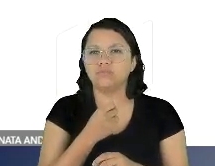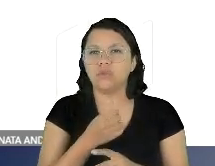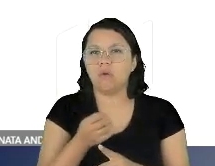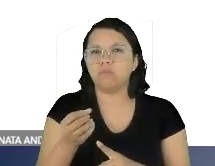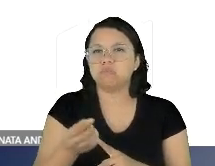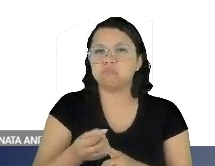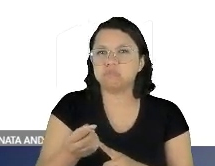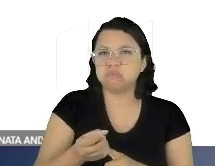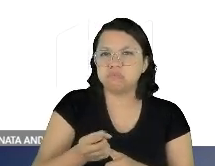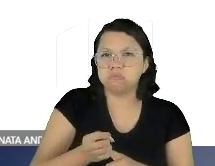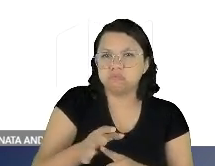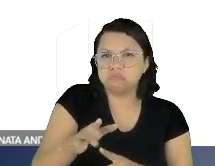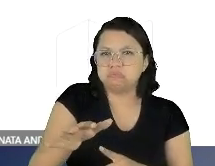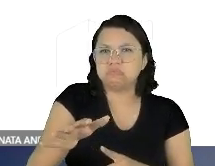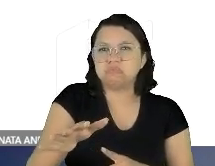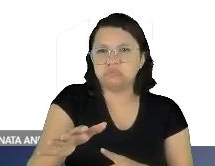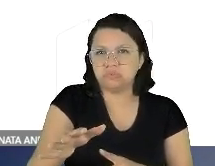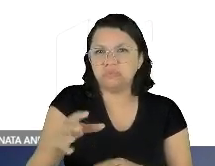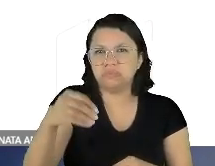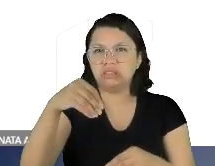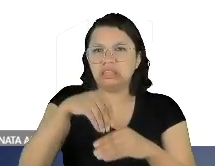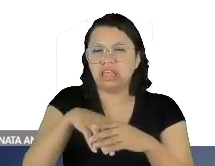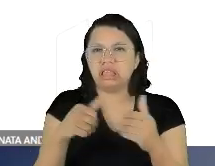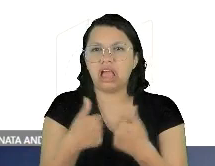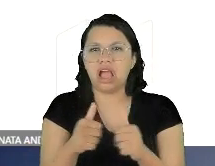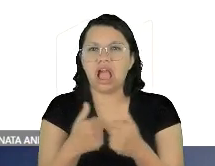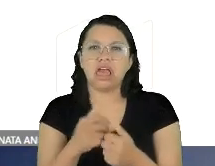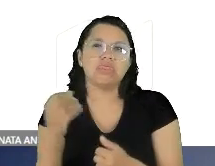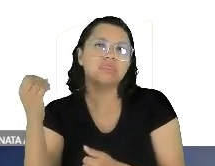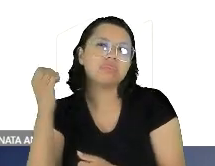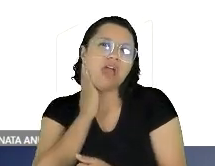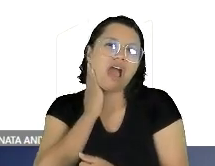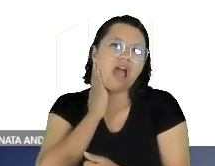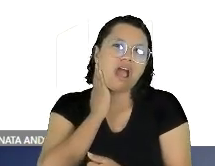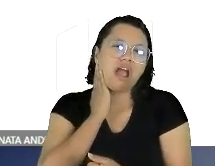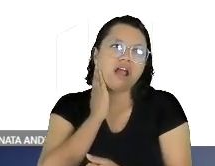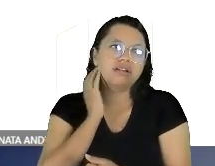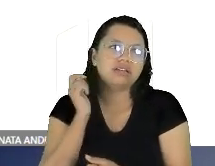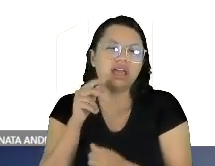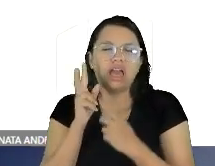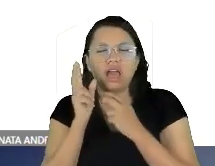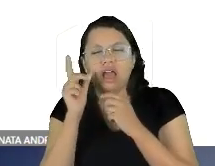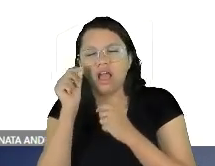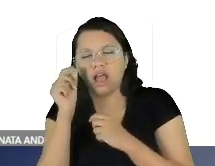que ejaculou dentro de um ônibus no pescoço de uma passageira que estava dormindo.